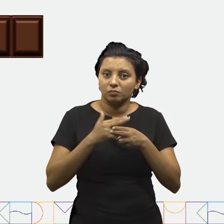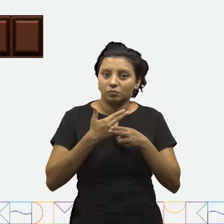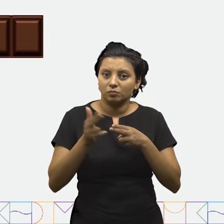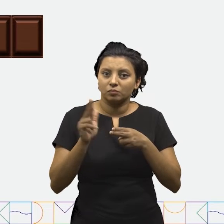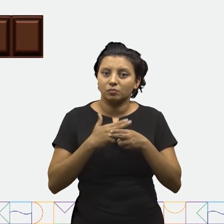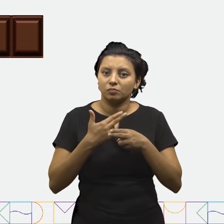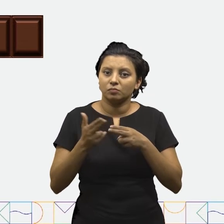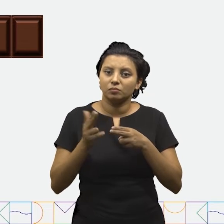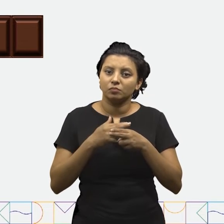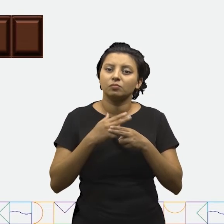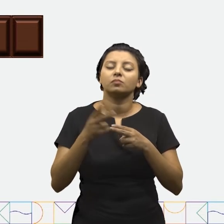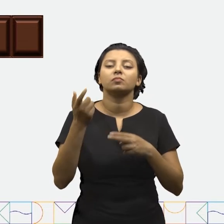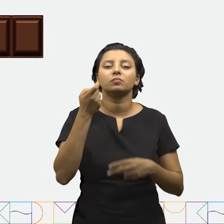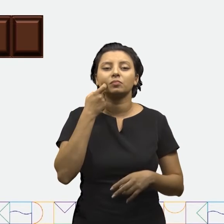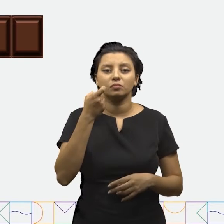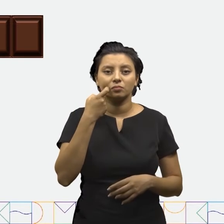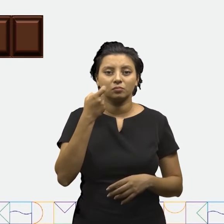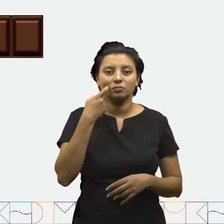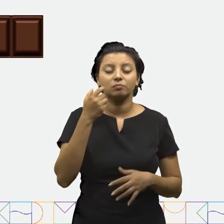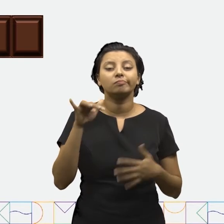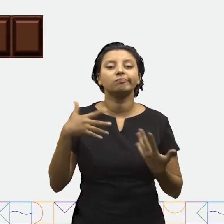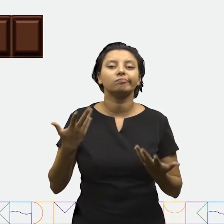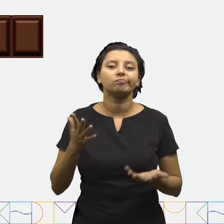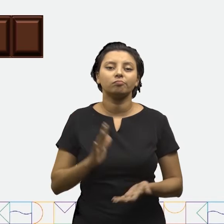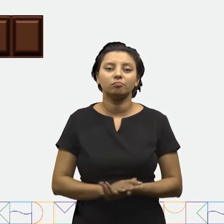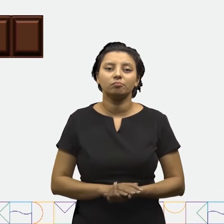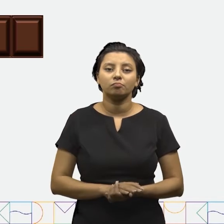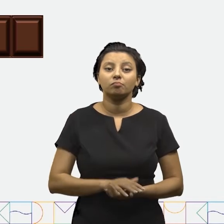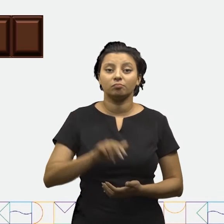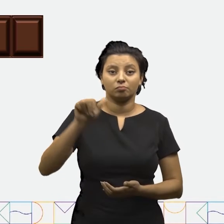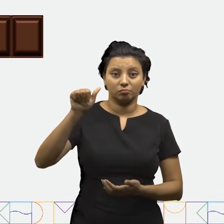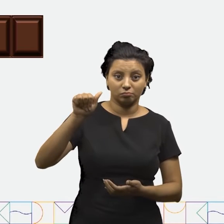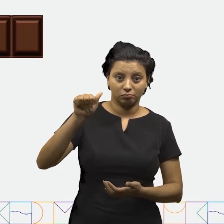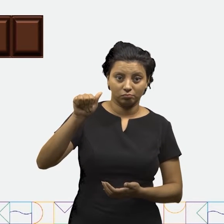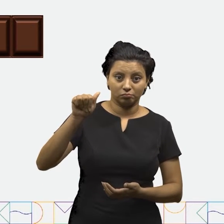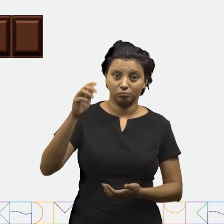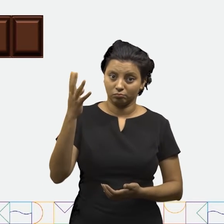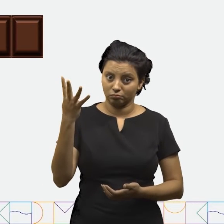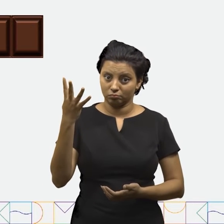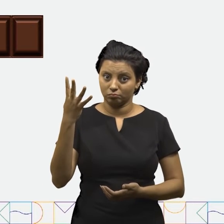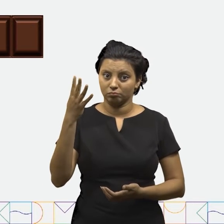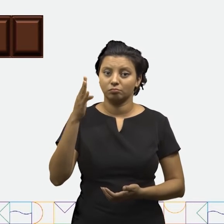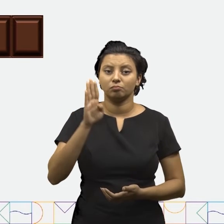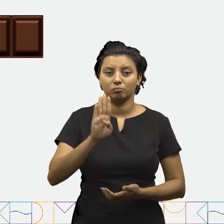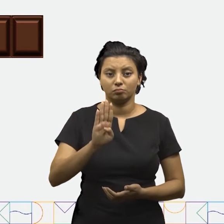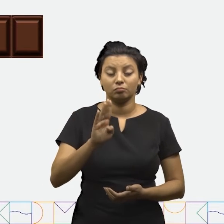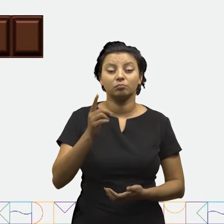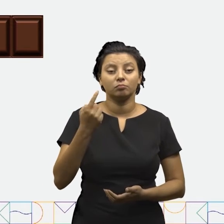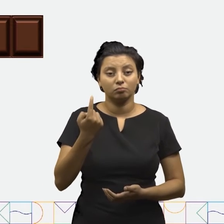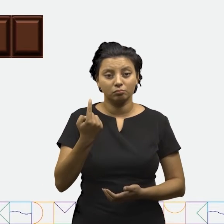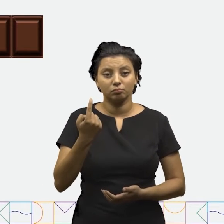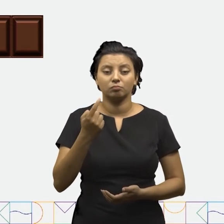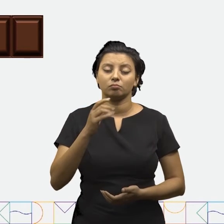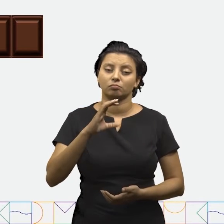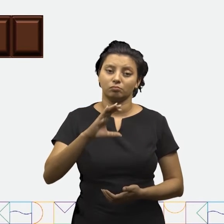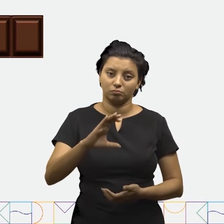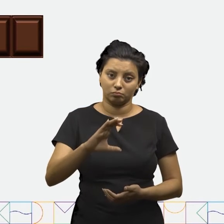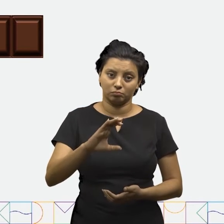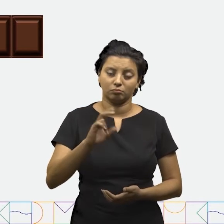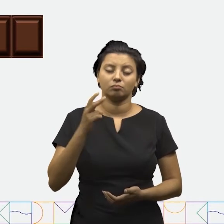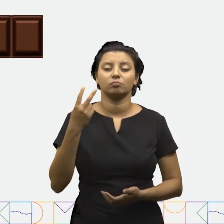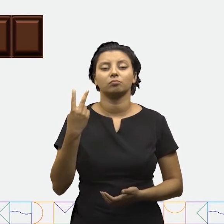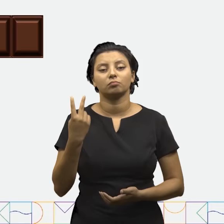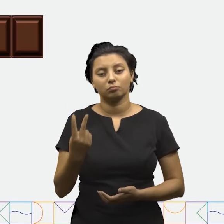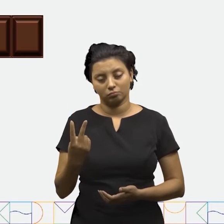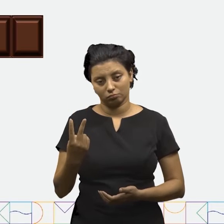de chocolate na sexta? E aí, é a letra A, 4, letra B, 1